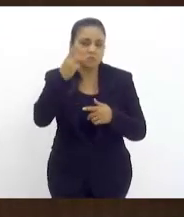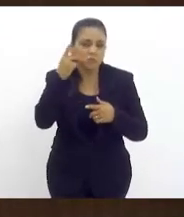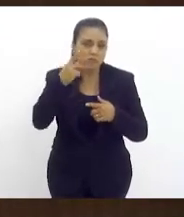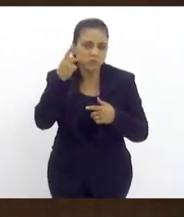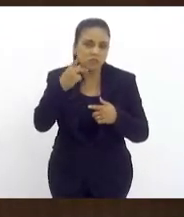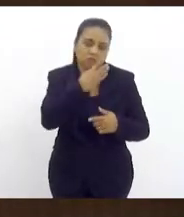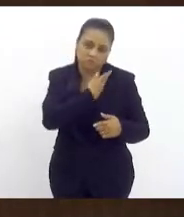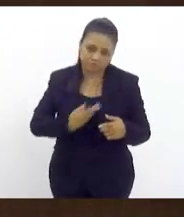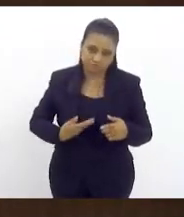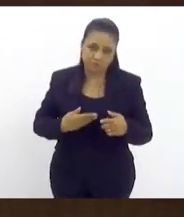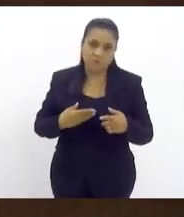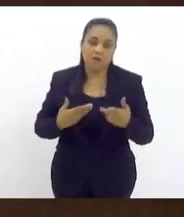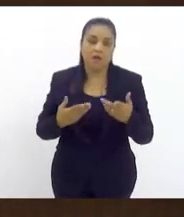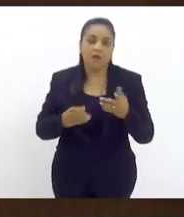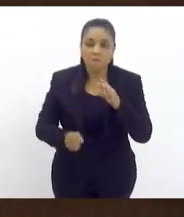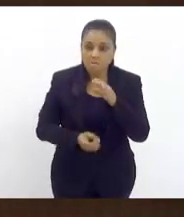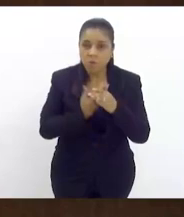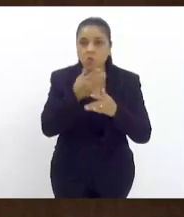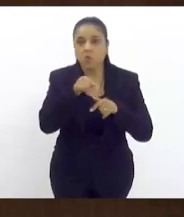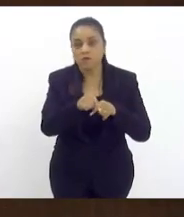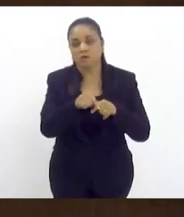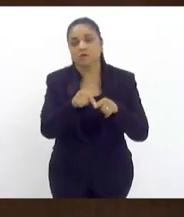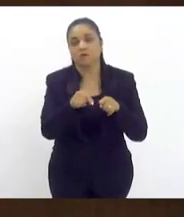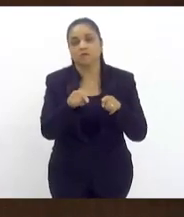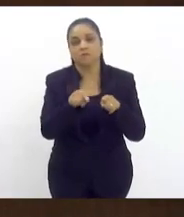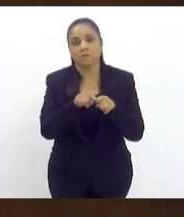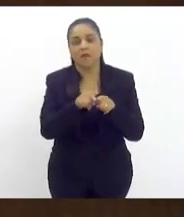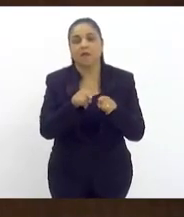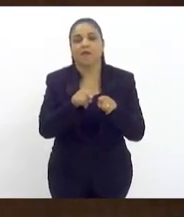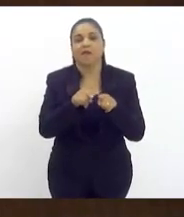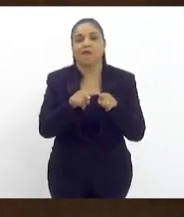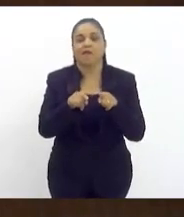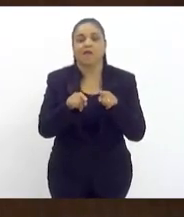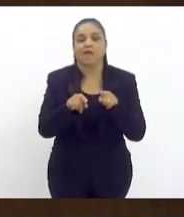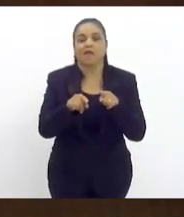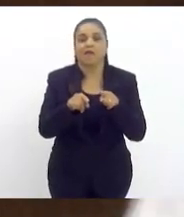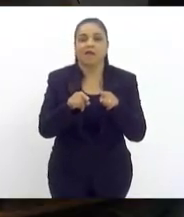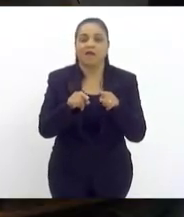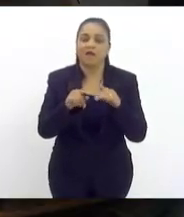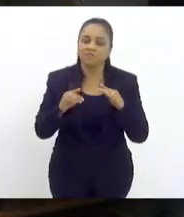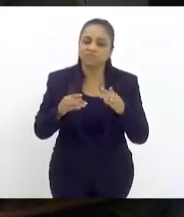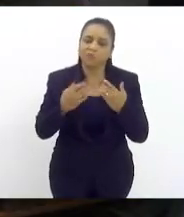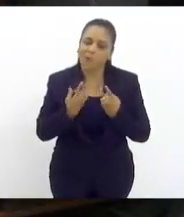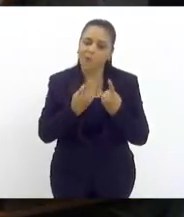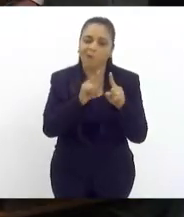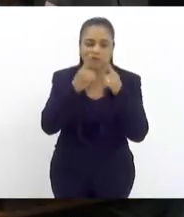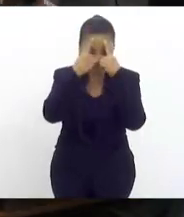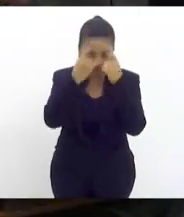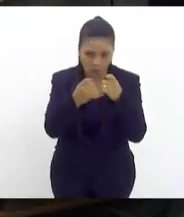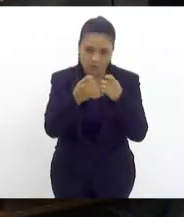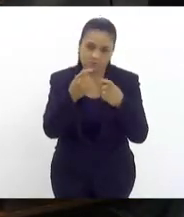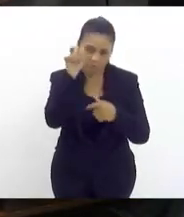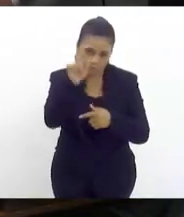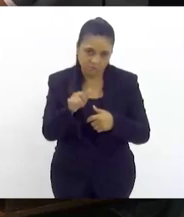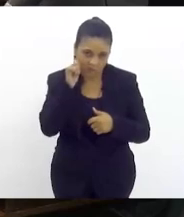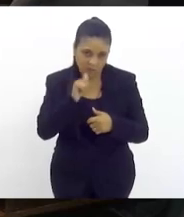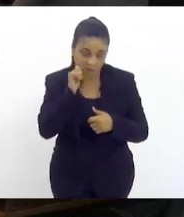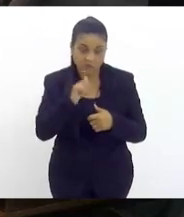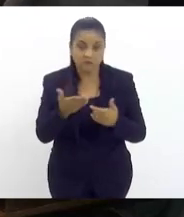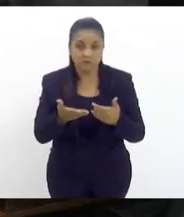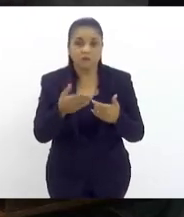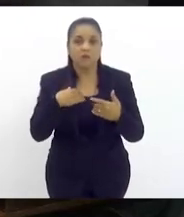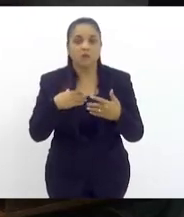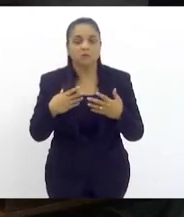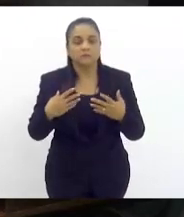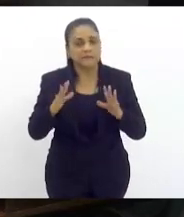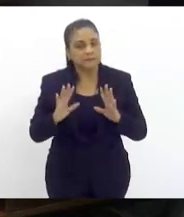a lei, os equipamentos, perdão, de combate à violência contra a mulher. Então, saúdo a